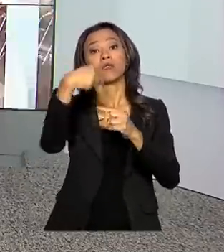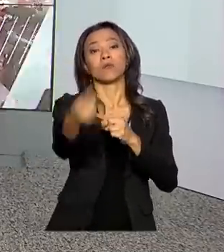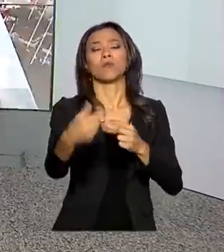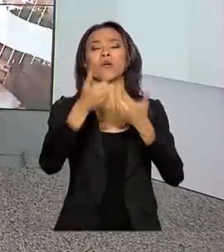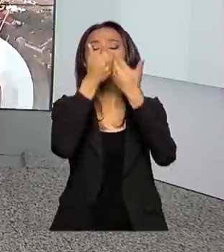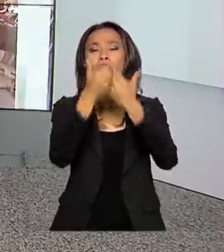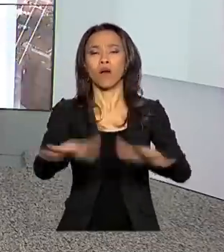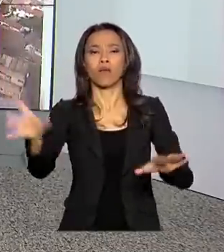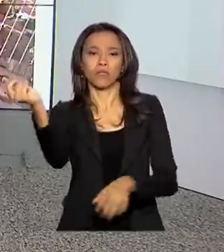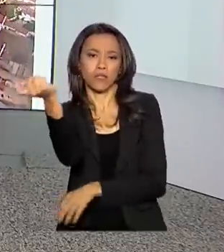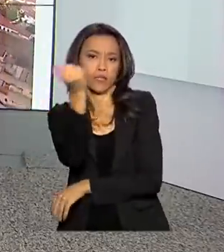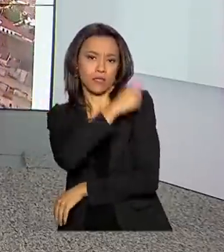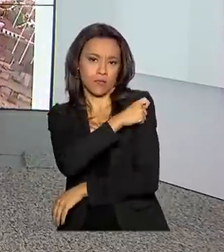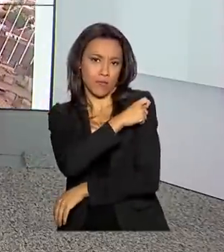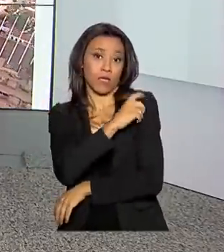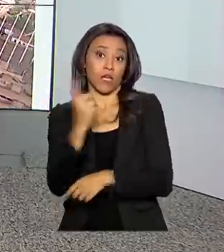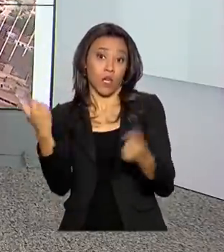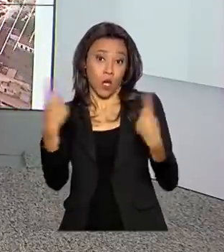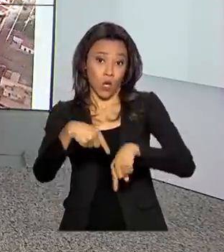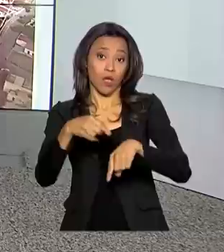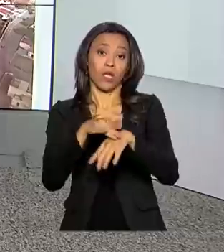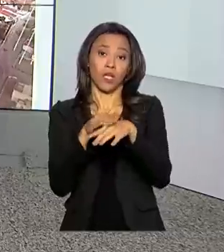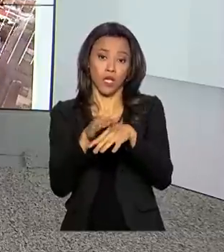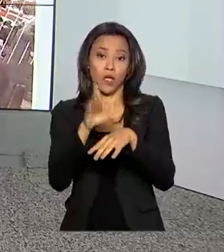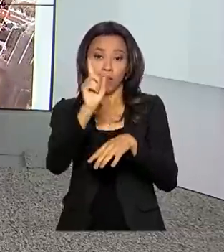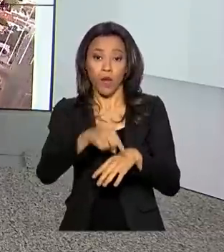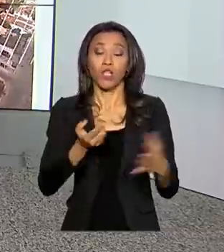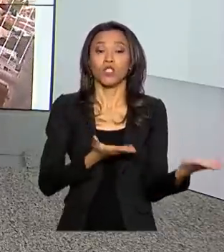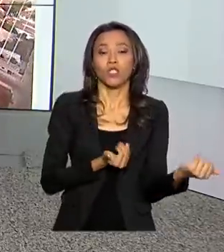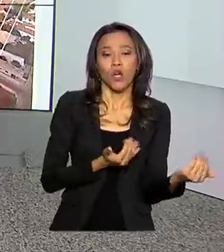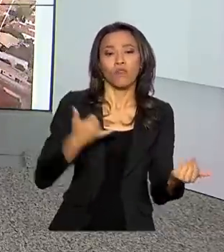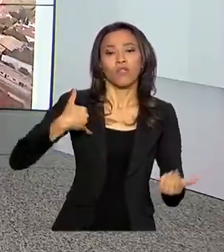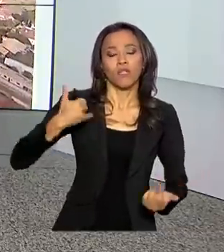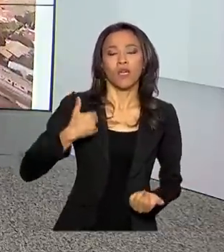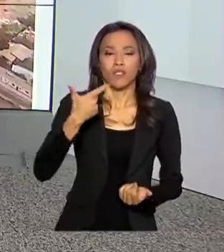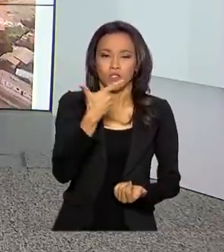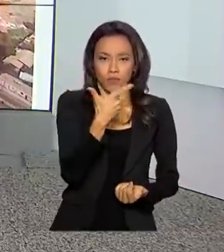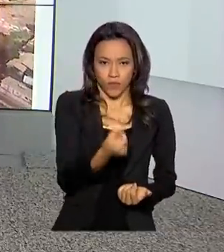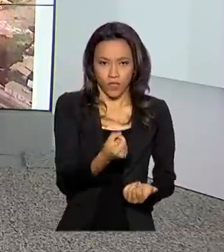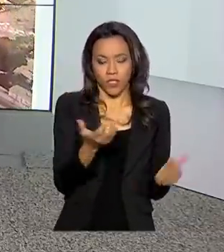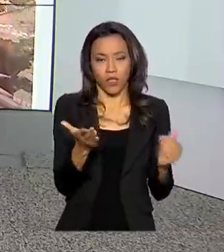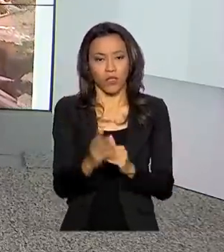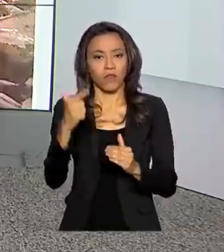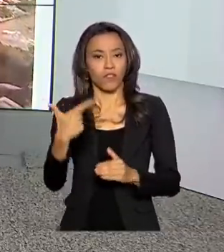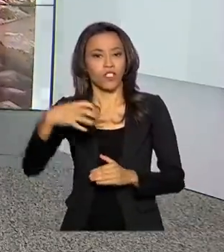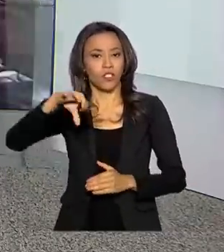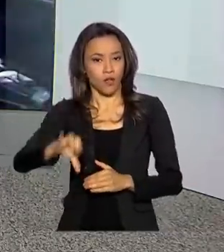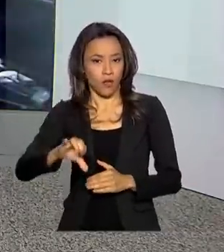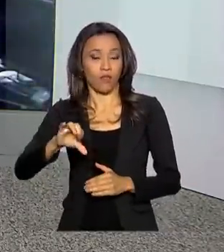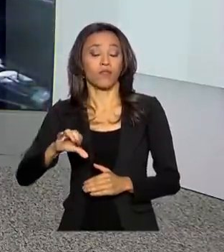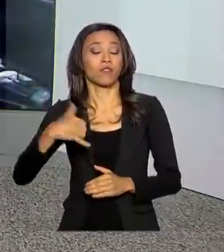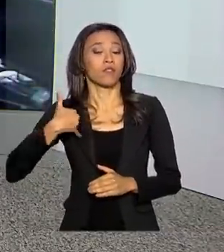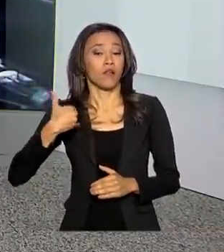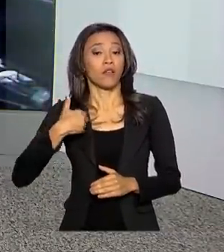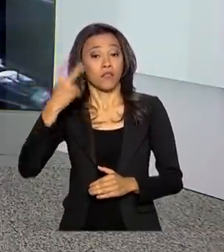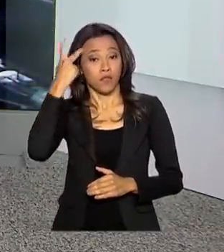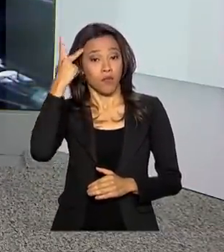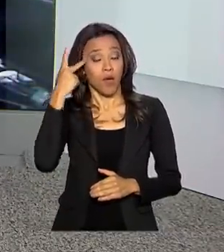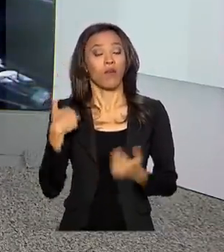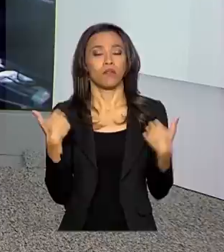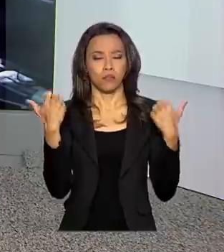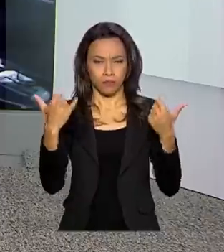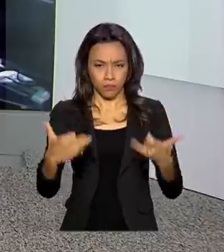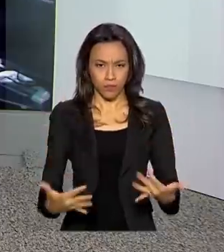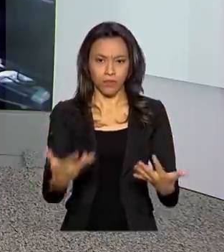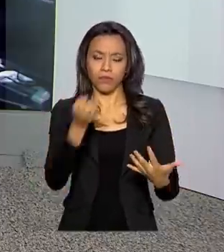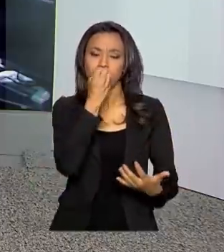vacinação contra o sarampo voltada para jovens de 20 a 29 anos de são paulo ricardo ferraz conta